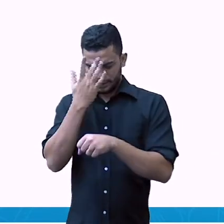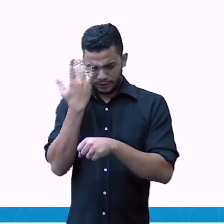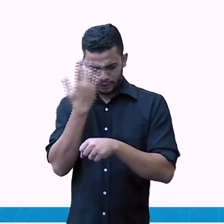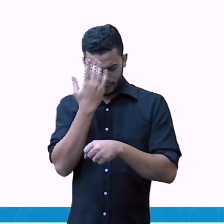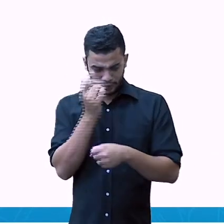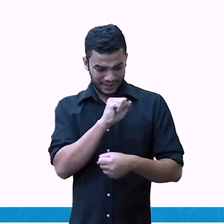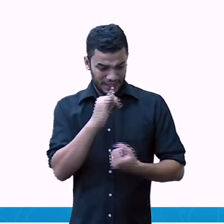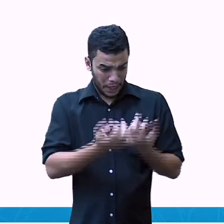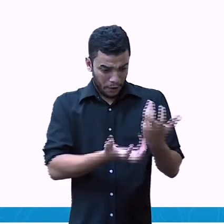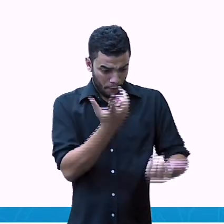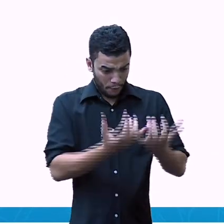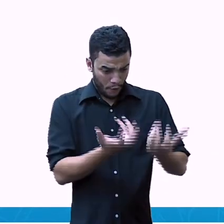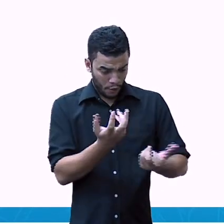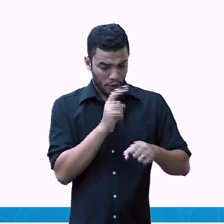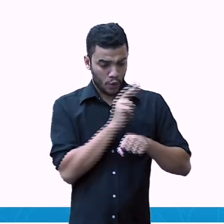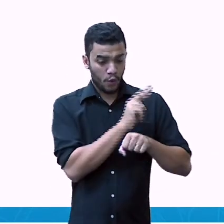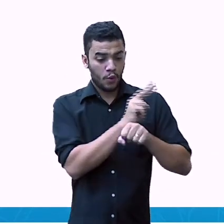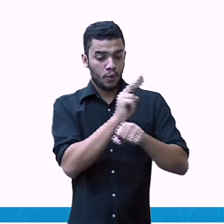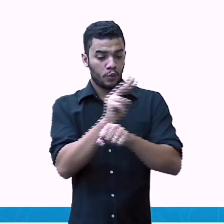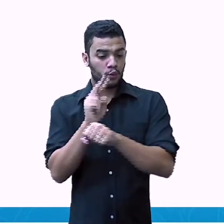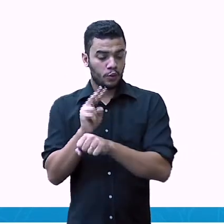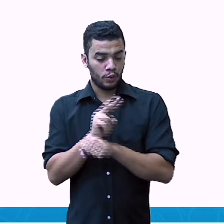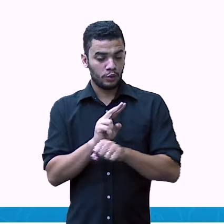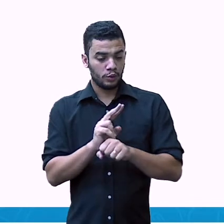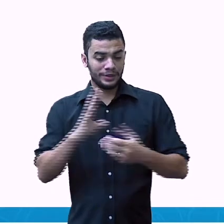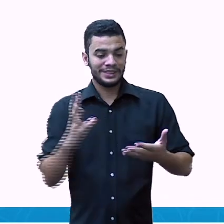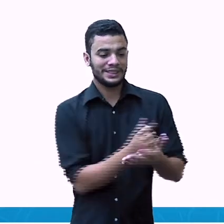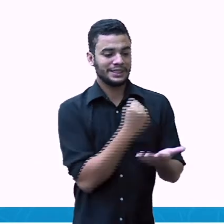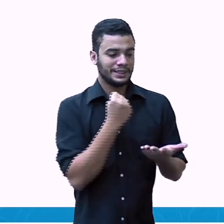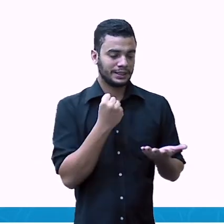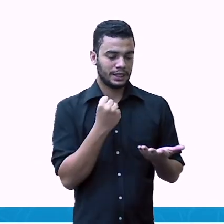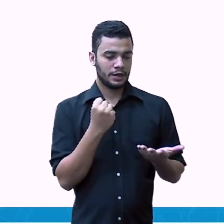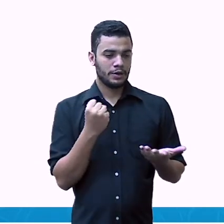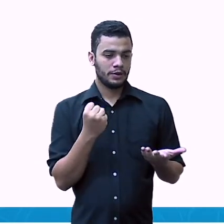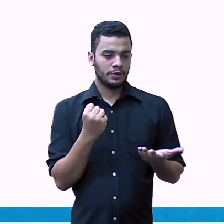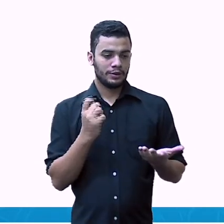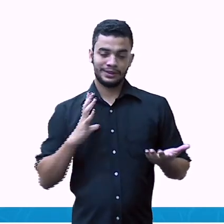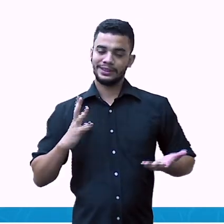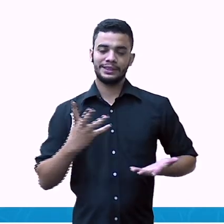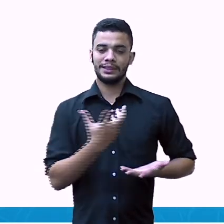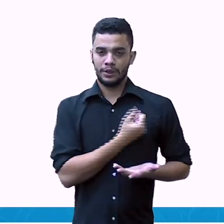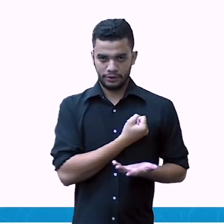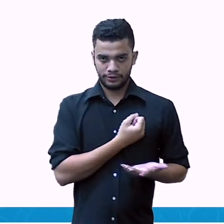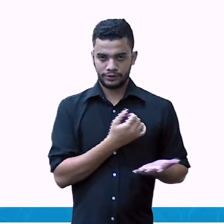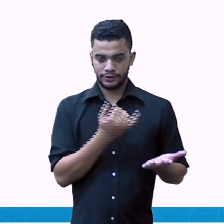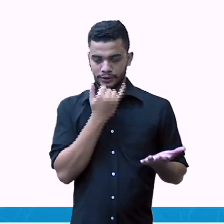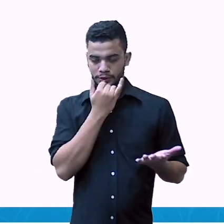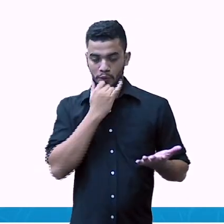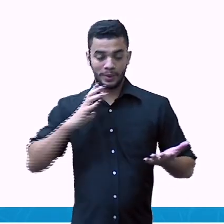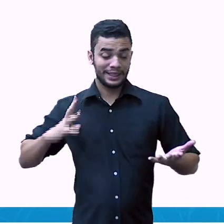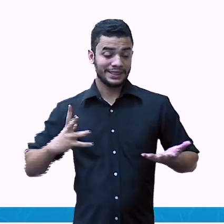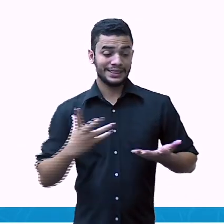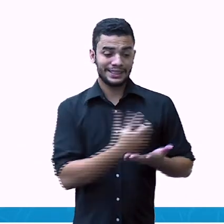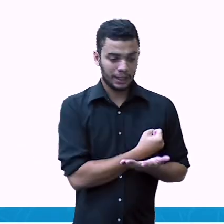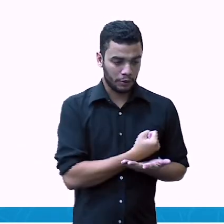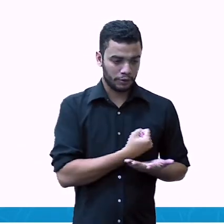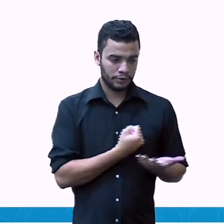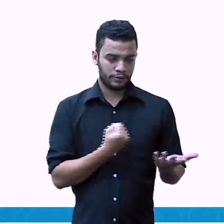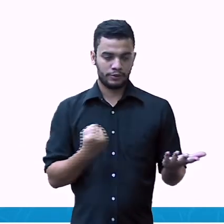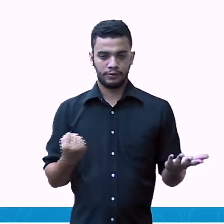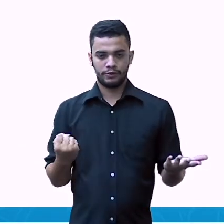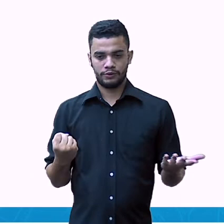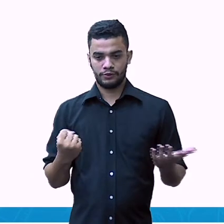chamas. Também ali utilizando um EPI, um equipamento individual, né? Suas botas, o seu